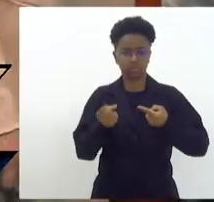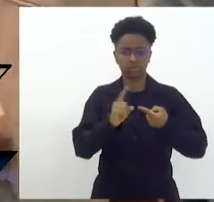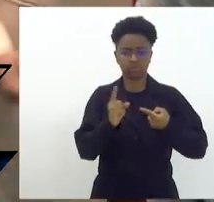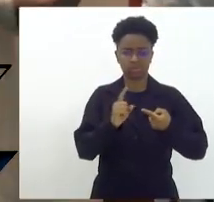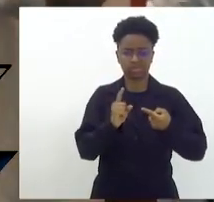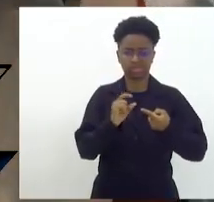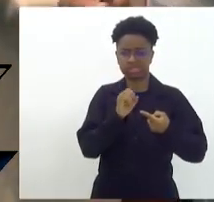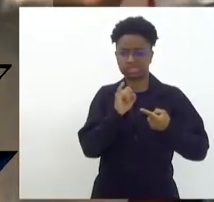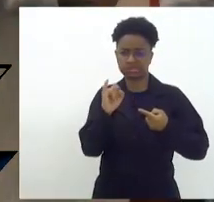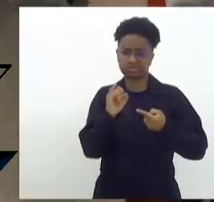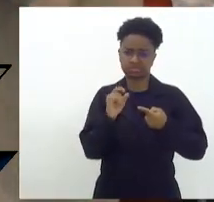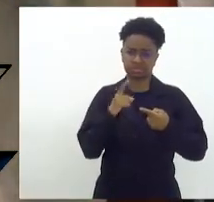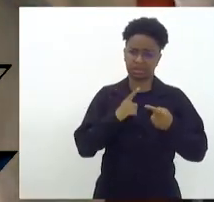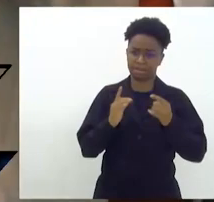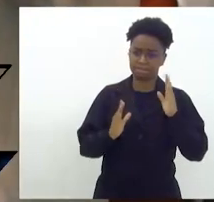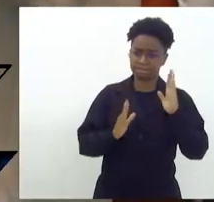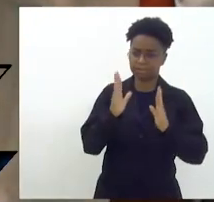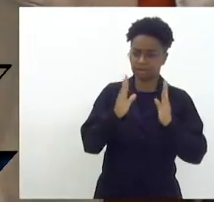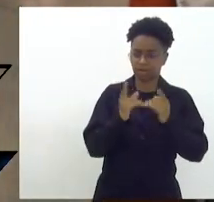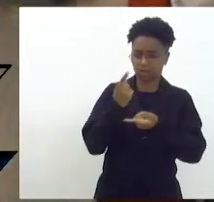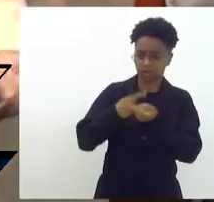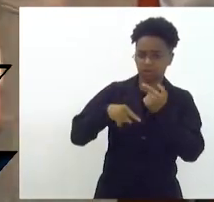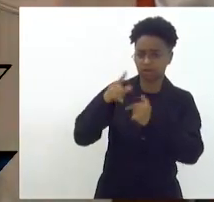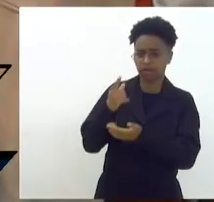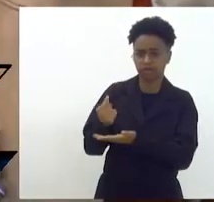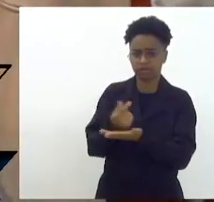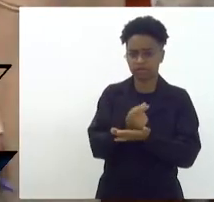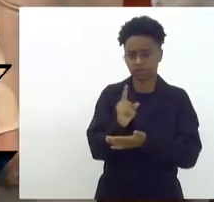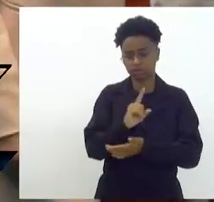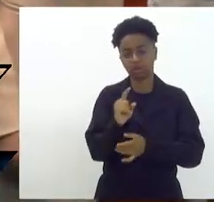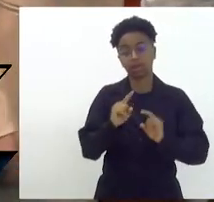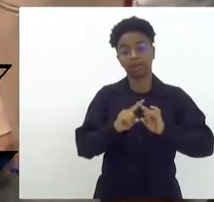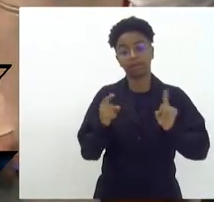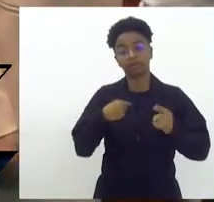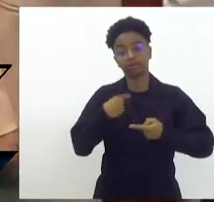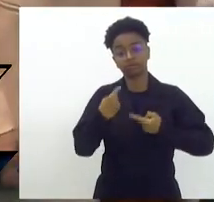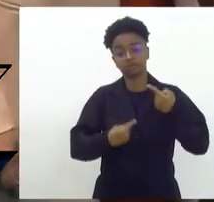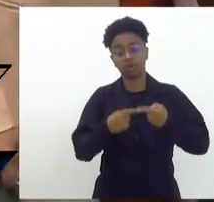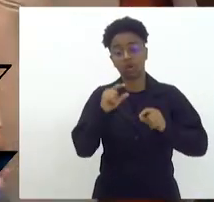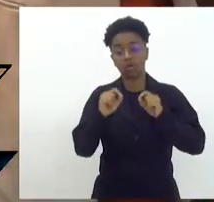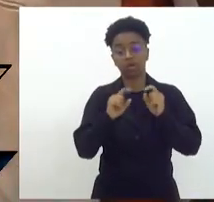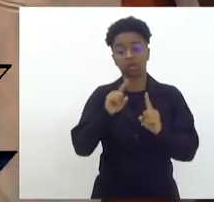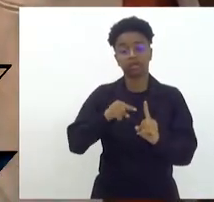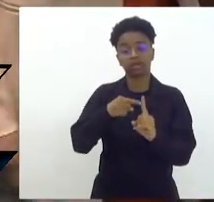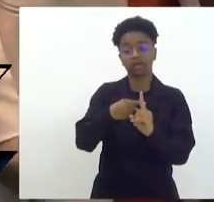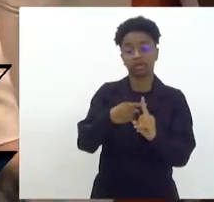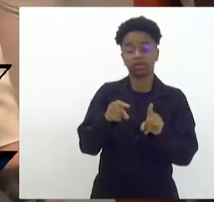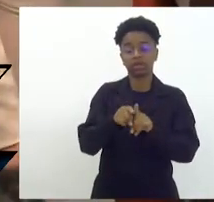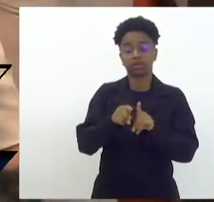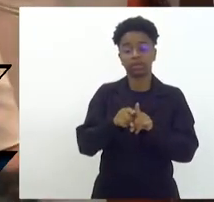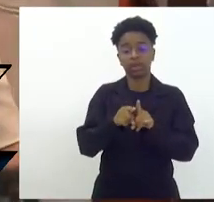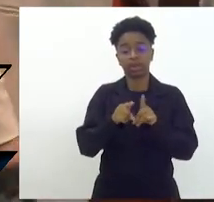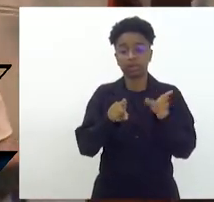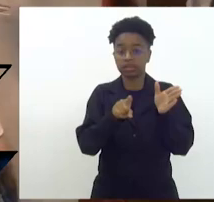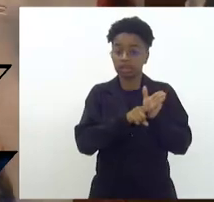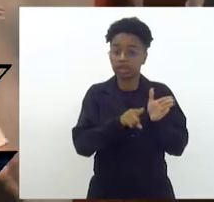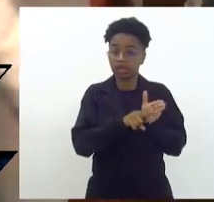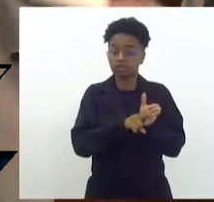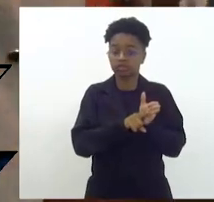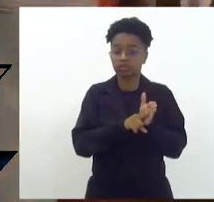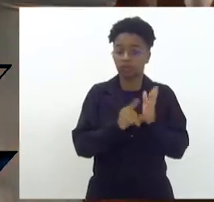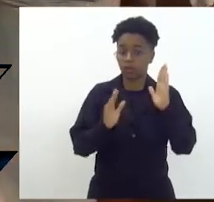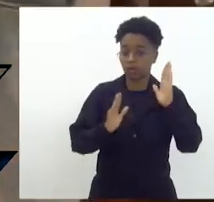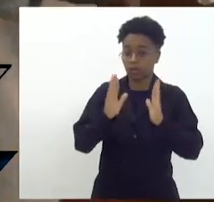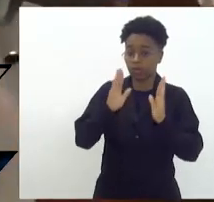de recuperação fiscal mas eu quero discutir o que de benefício e de malefício Esse